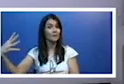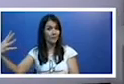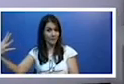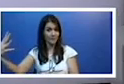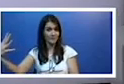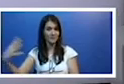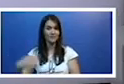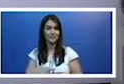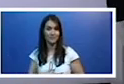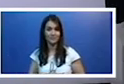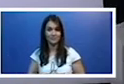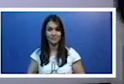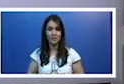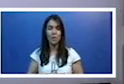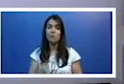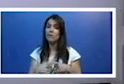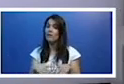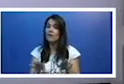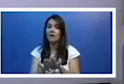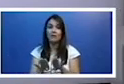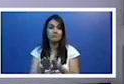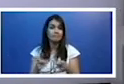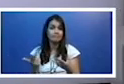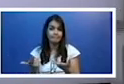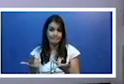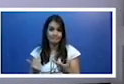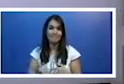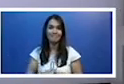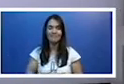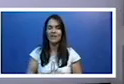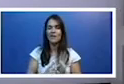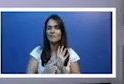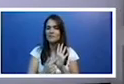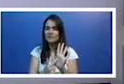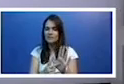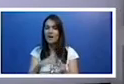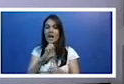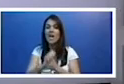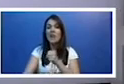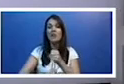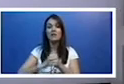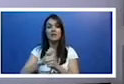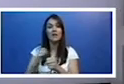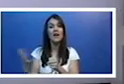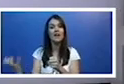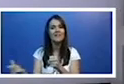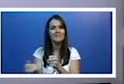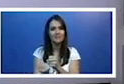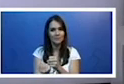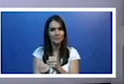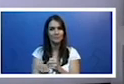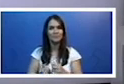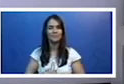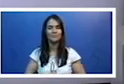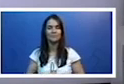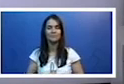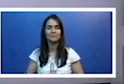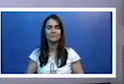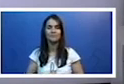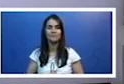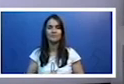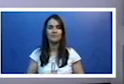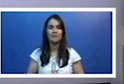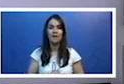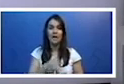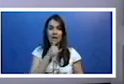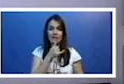quantidade de 4, né, que é a mesma, representando a quantidade de elétrons que ele recebeu. No último exemplo aqui,